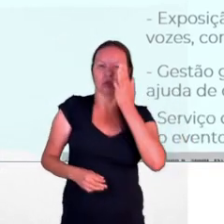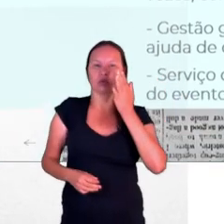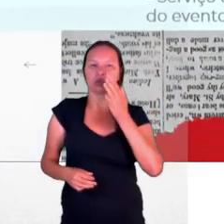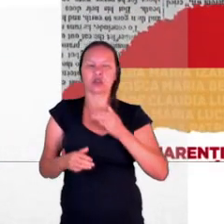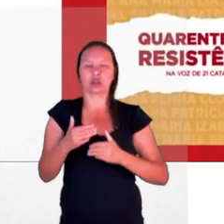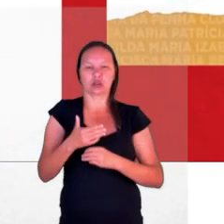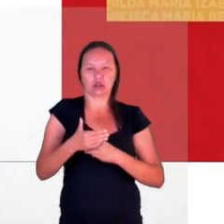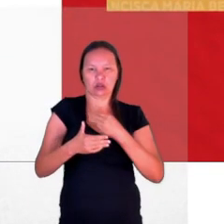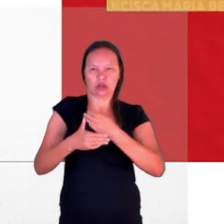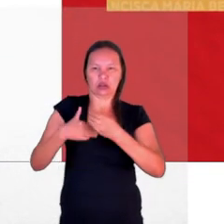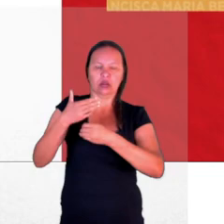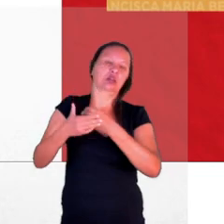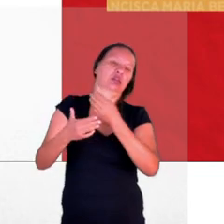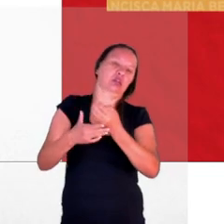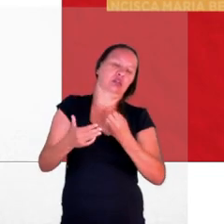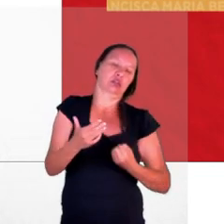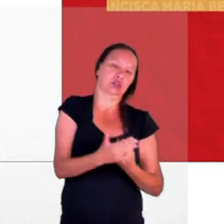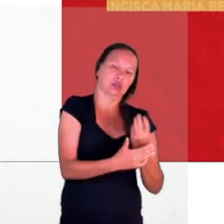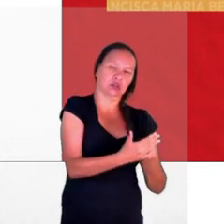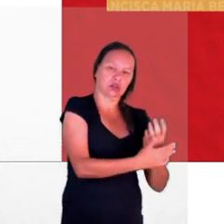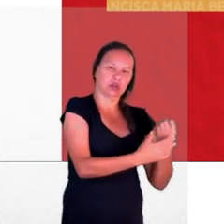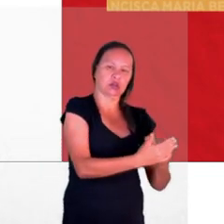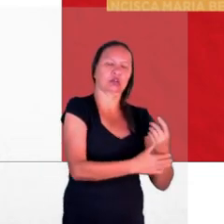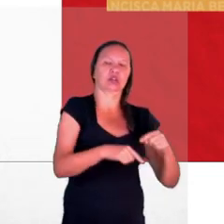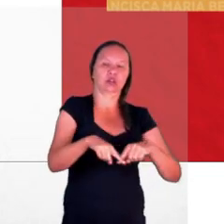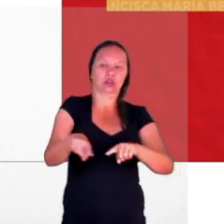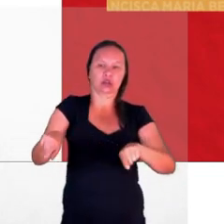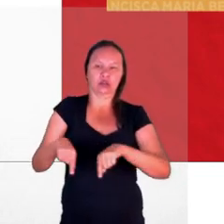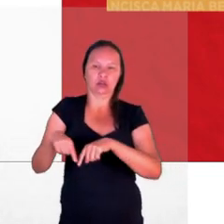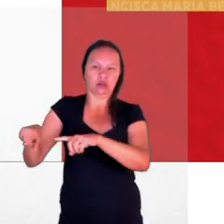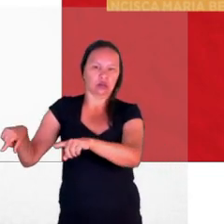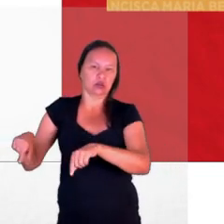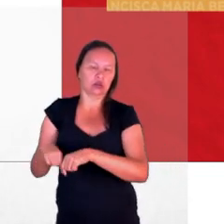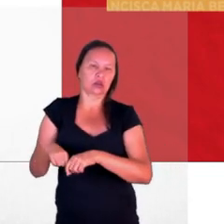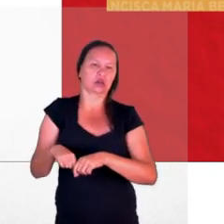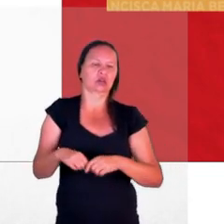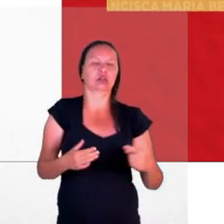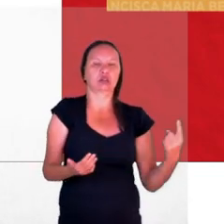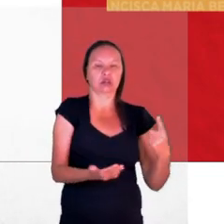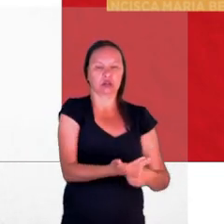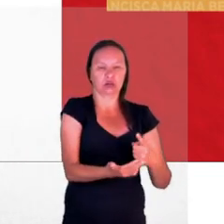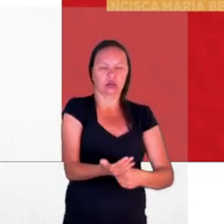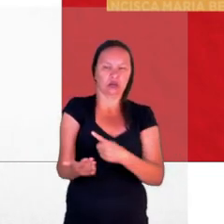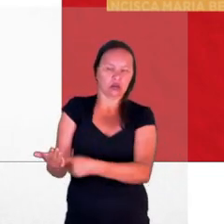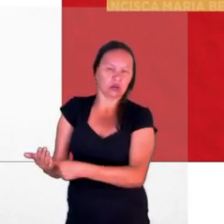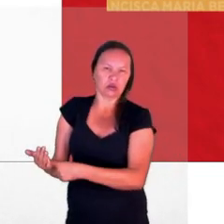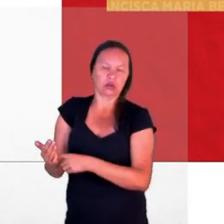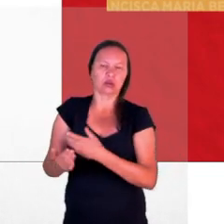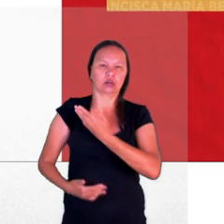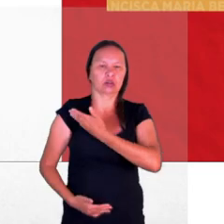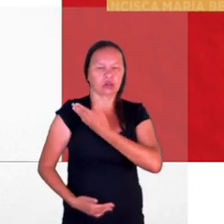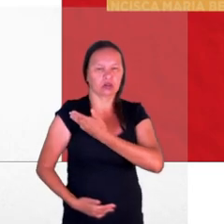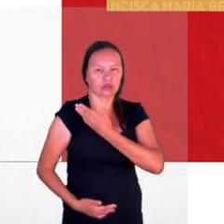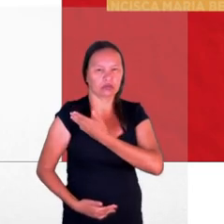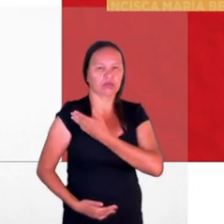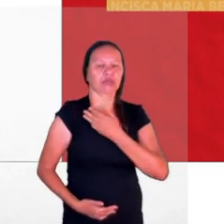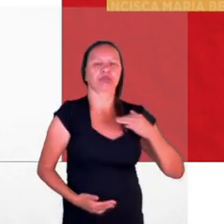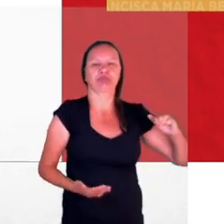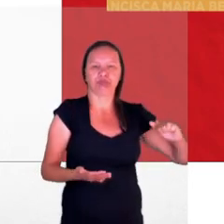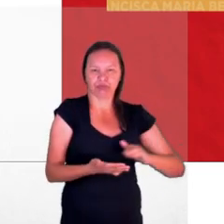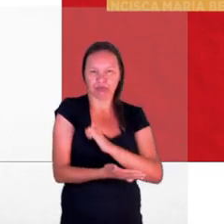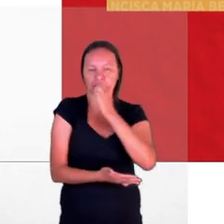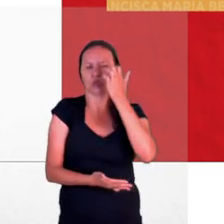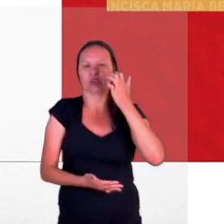multiplicidades de ações em diferentes territórios né e cada eh colega também consegue ali